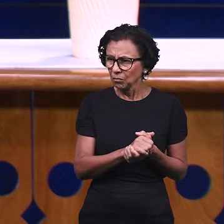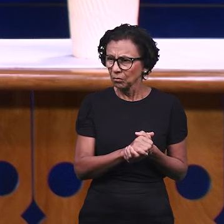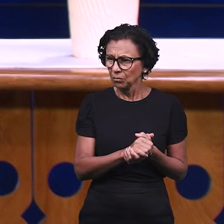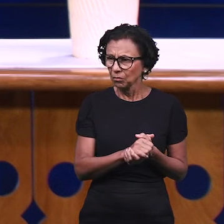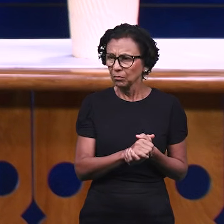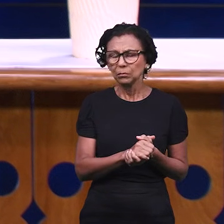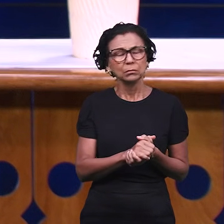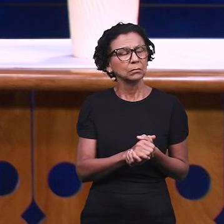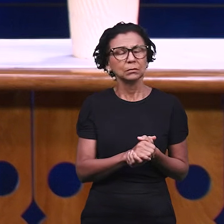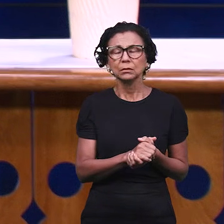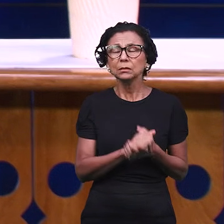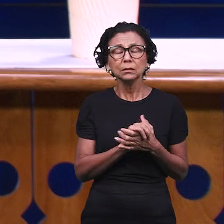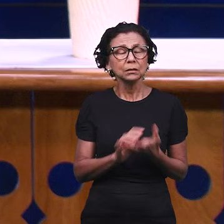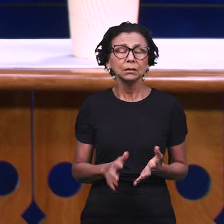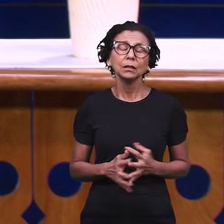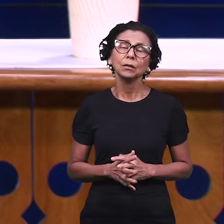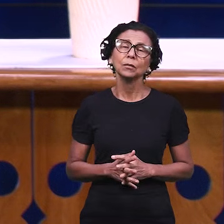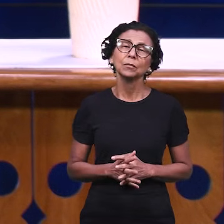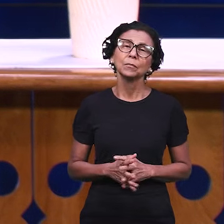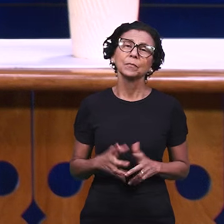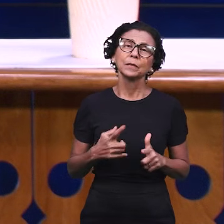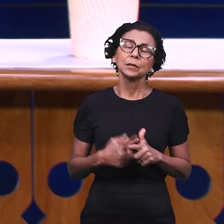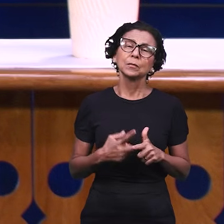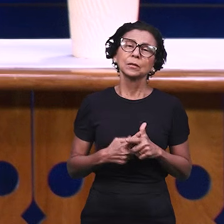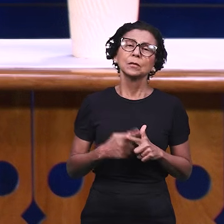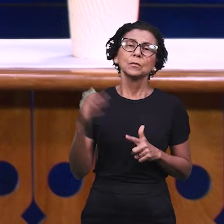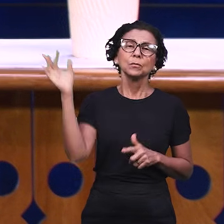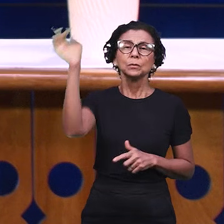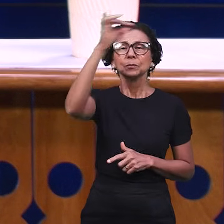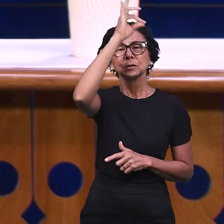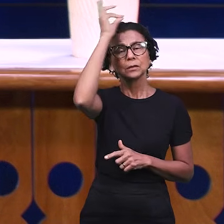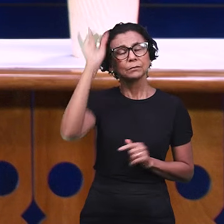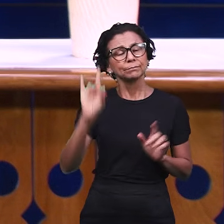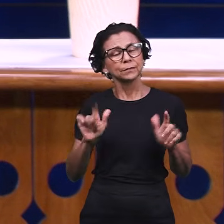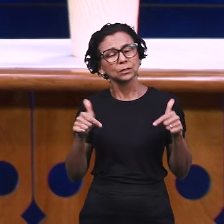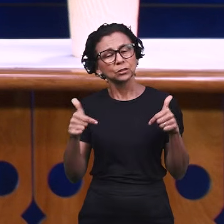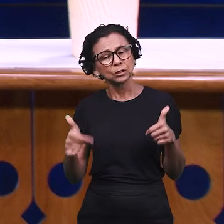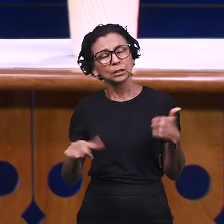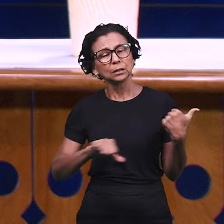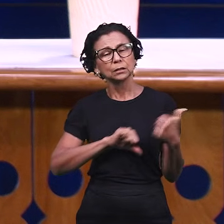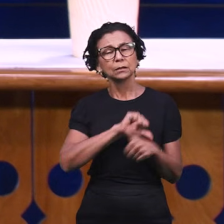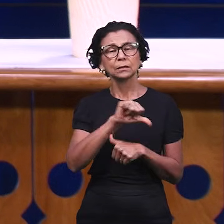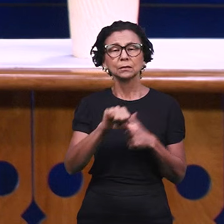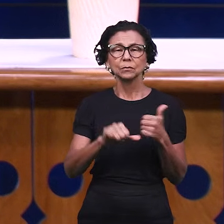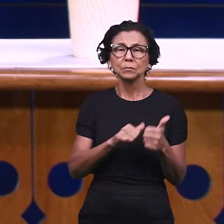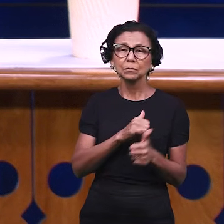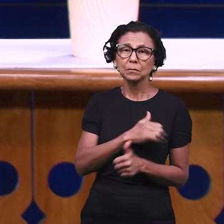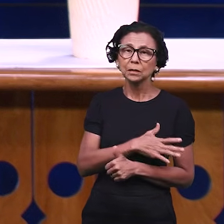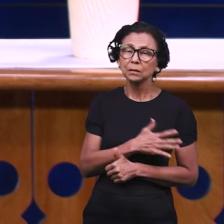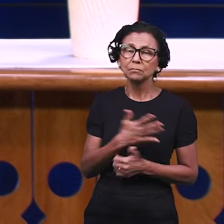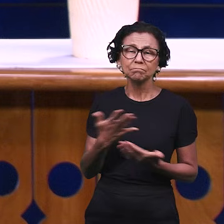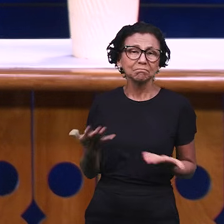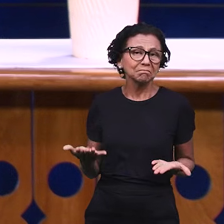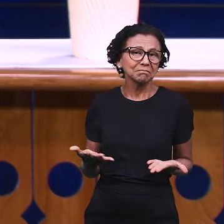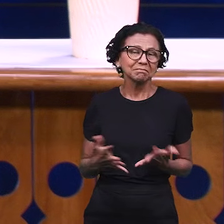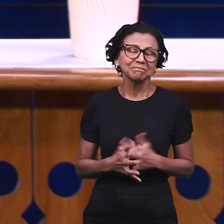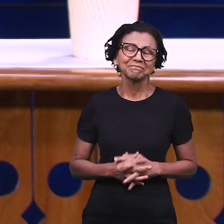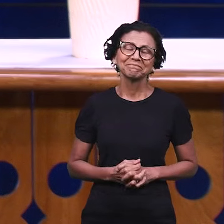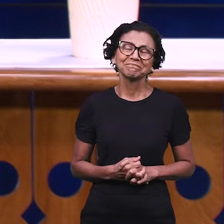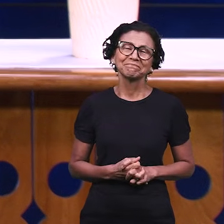elas já estavam vivendo aquilo que o Espírito Santo estava mostrando para a igreja. E uma coisa